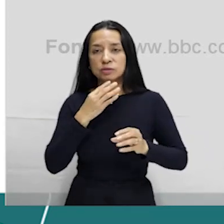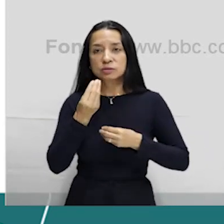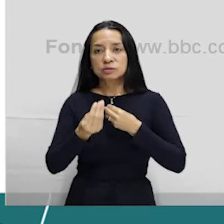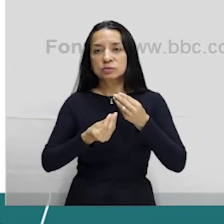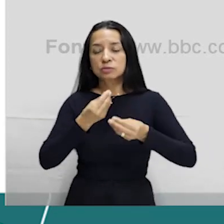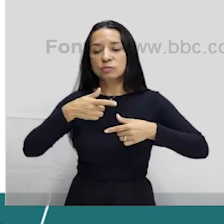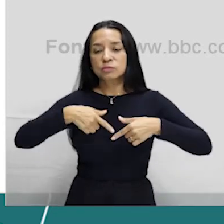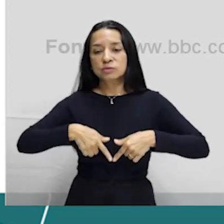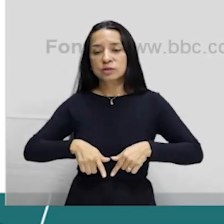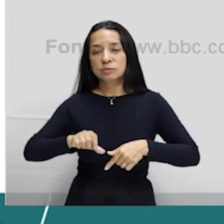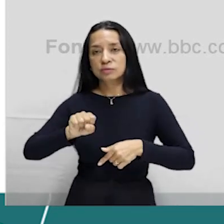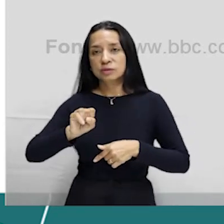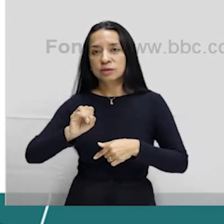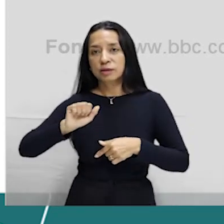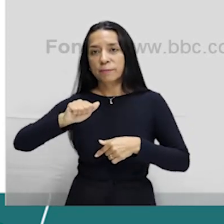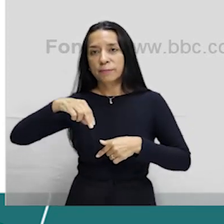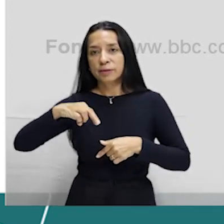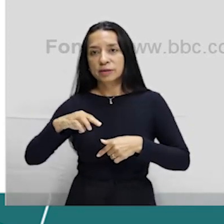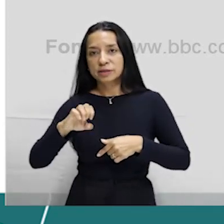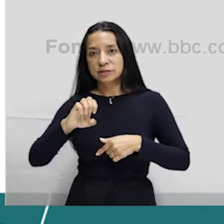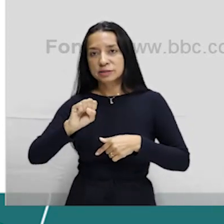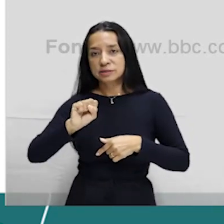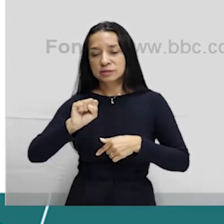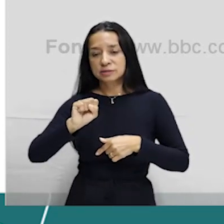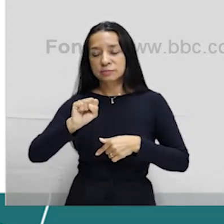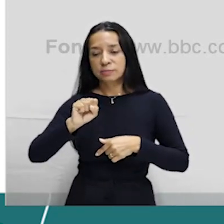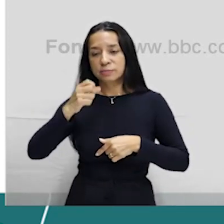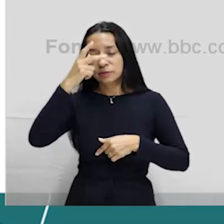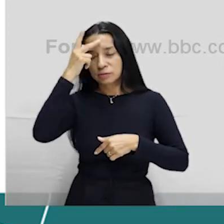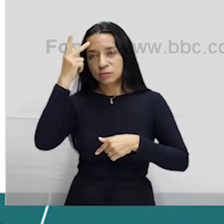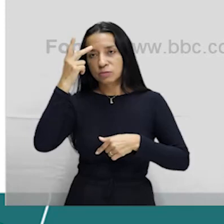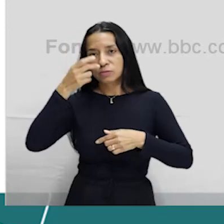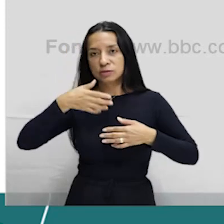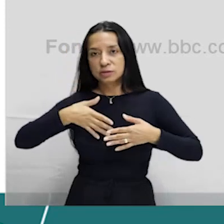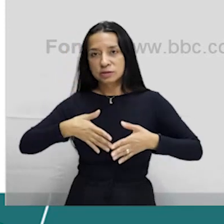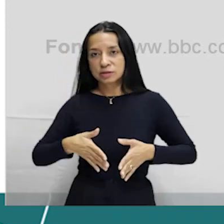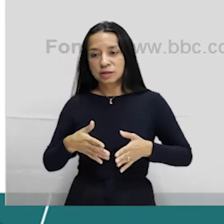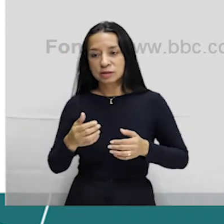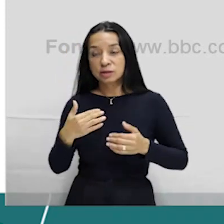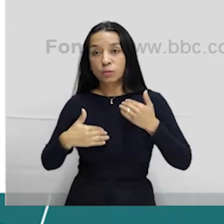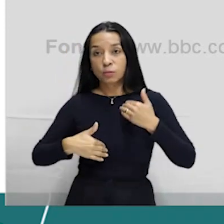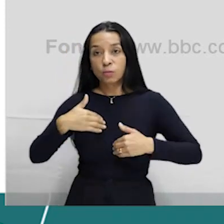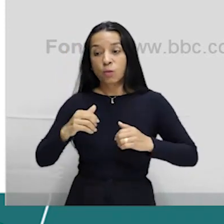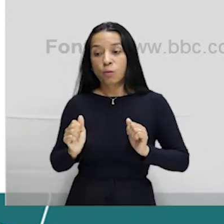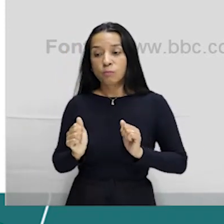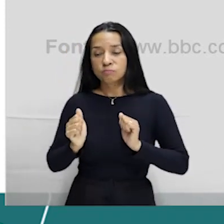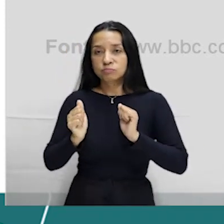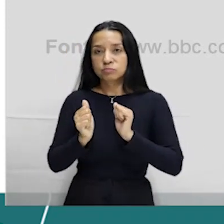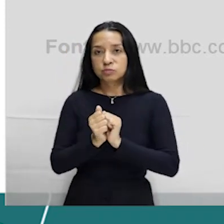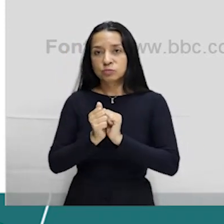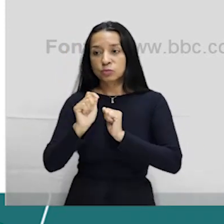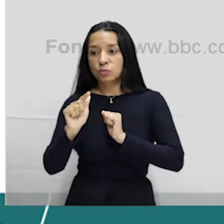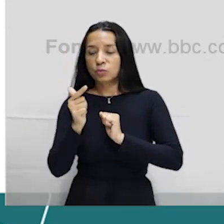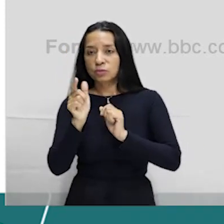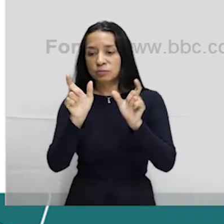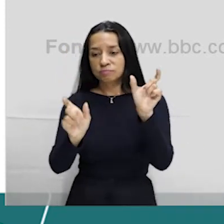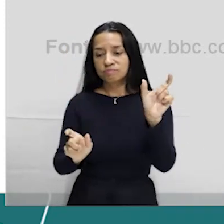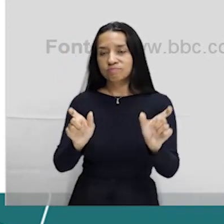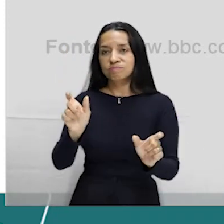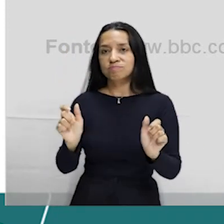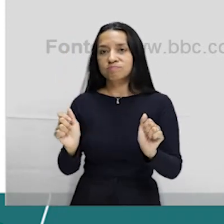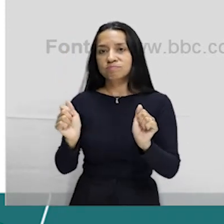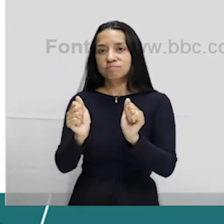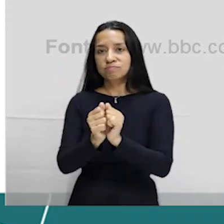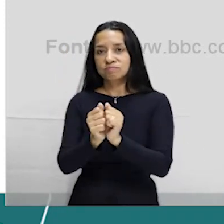gêmeos siameses, né? Indivíduos que podem nascer com o corpo grudado com o outro indivíduo, né? Então, olha só, em